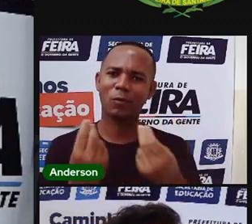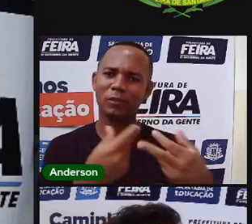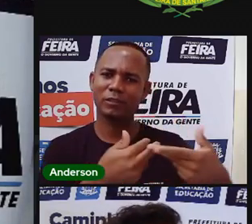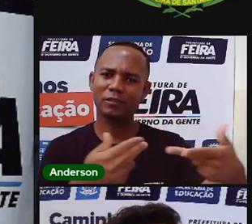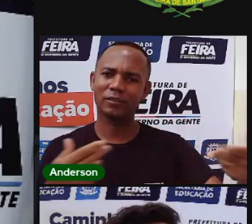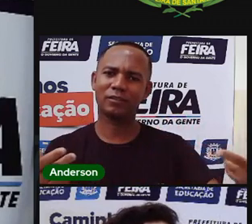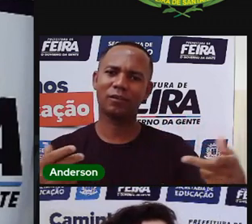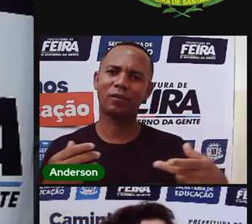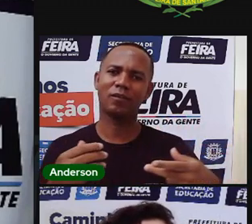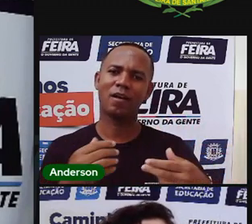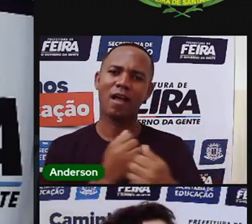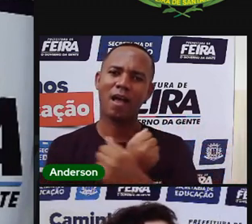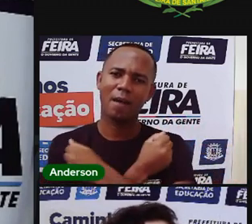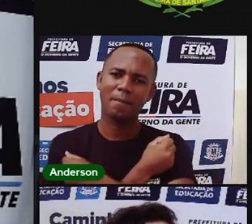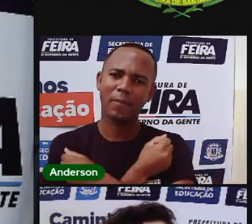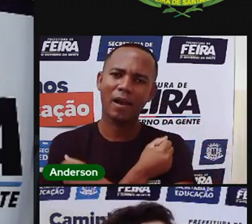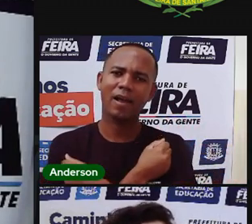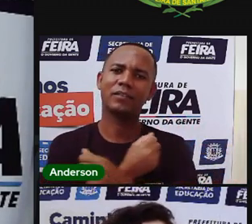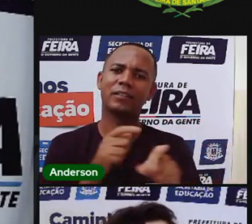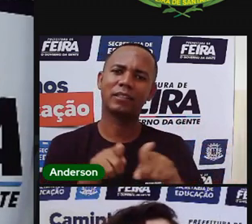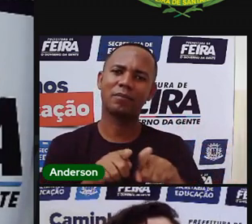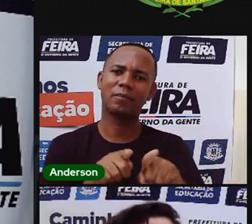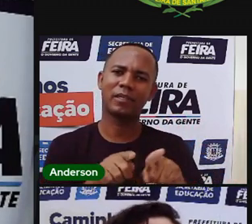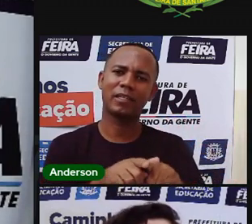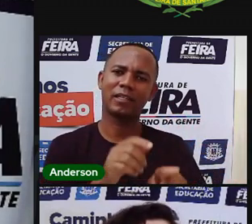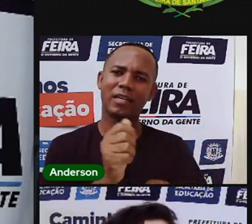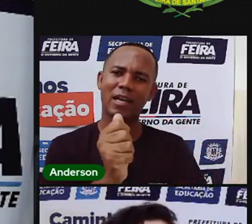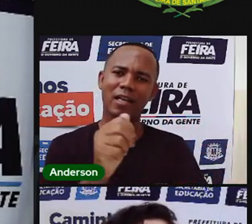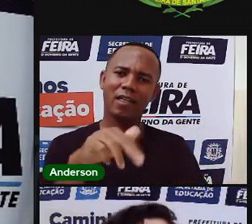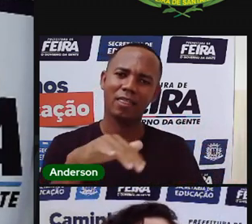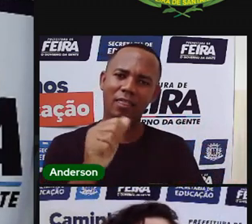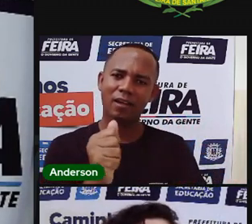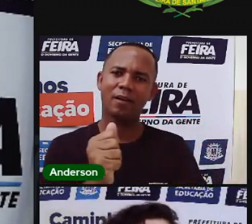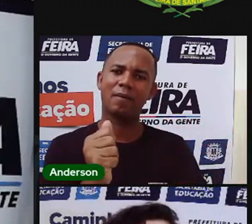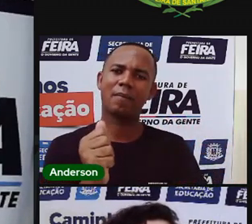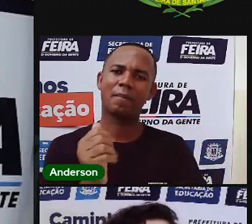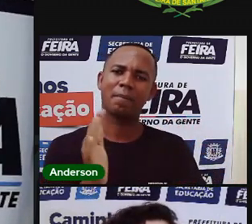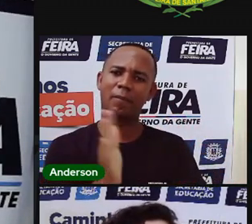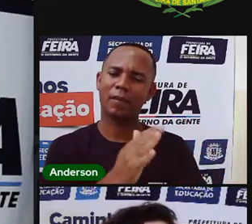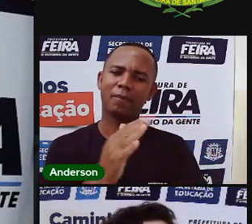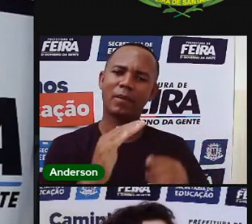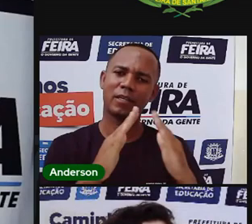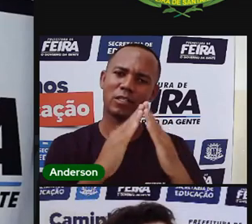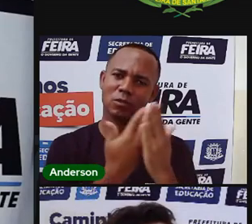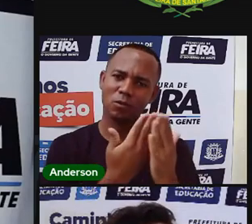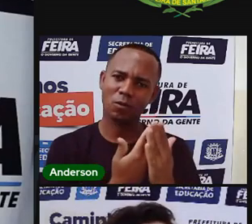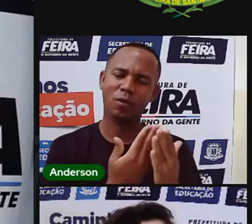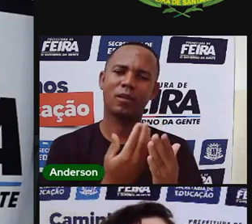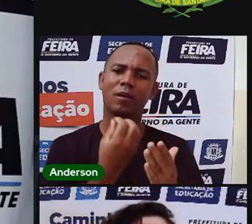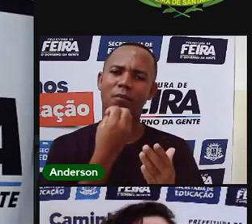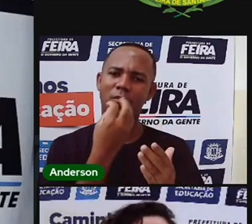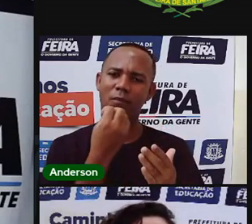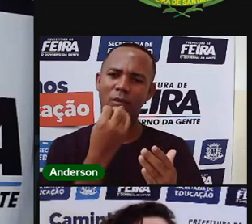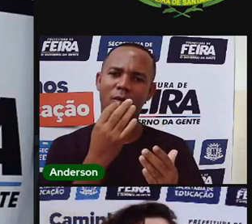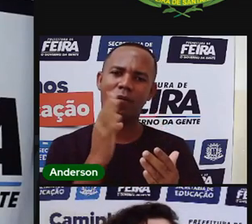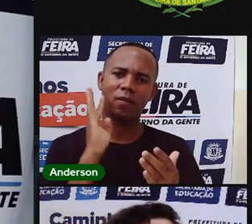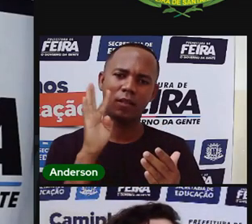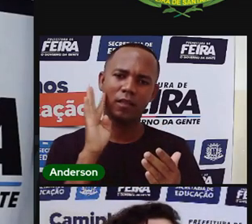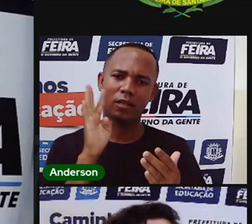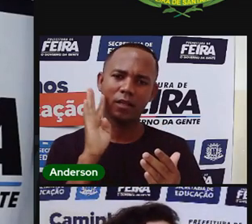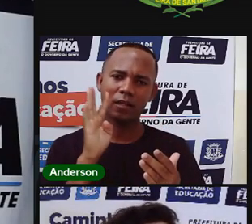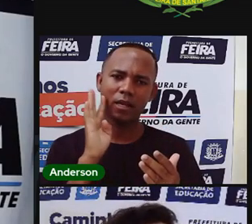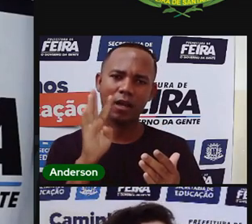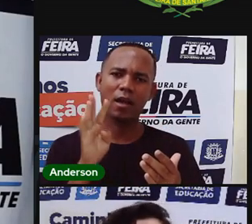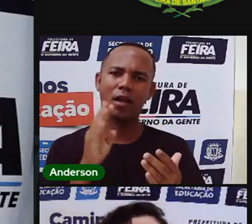Ana Brandoa, os meus aluninhos aí, Dona Brandoa, Escola Municipal Ana Maria Alves dos Santos, Escola